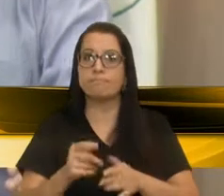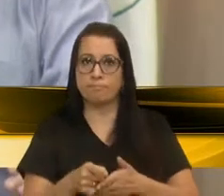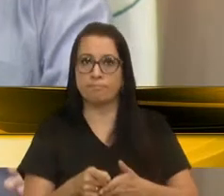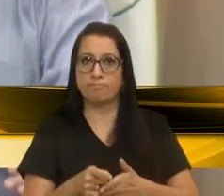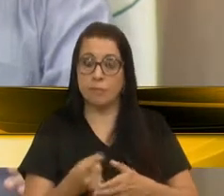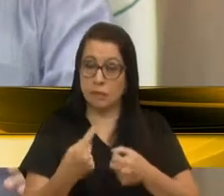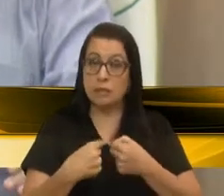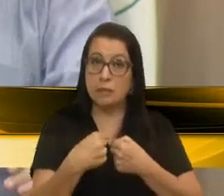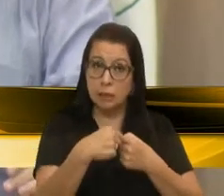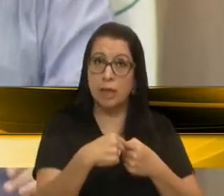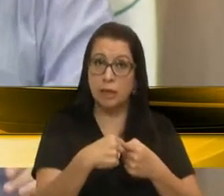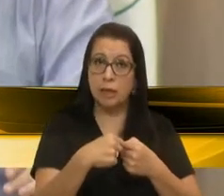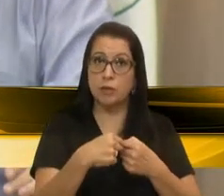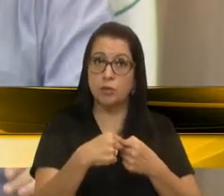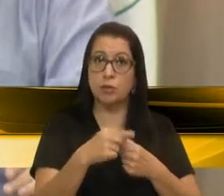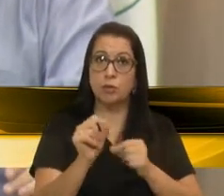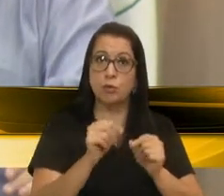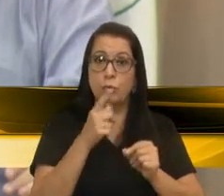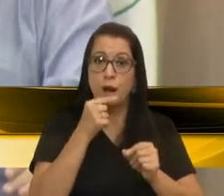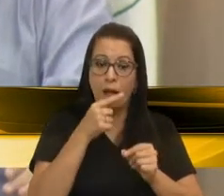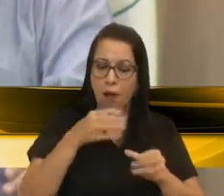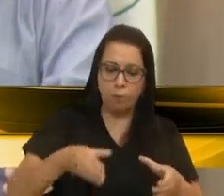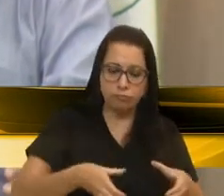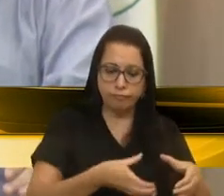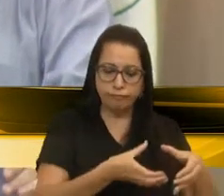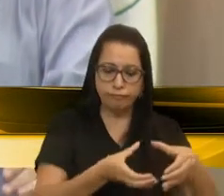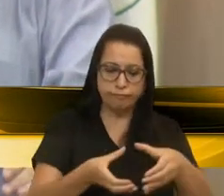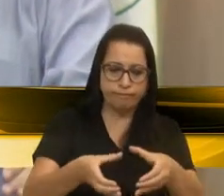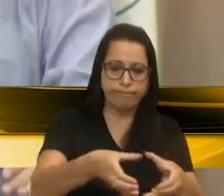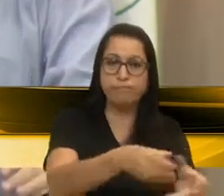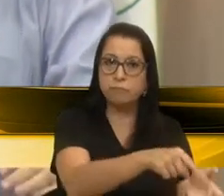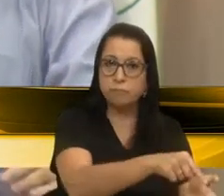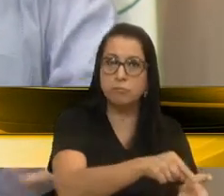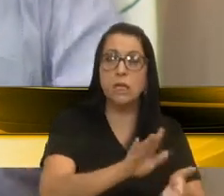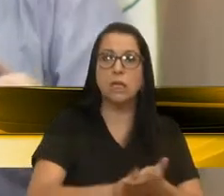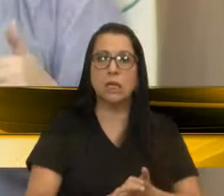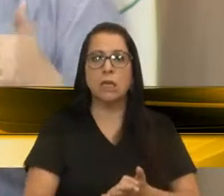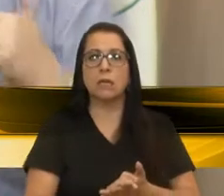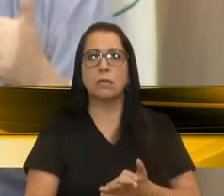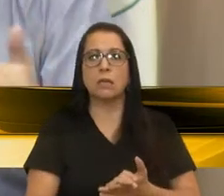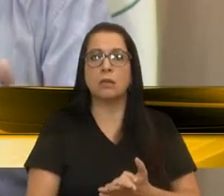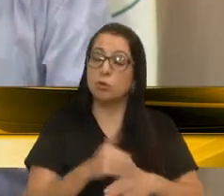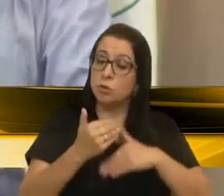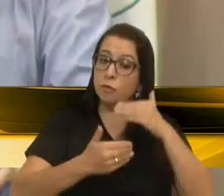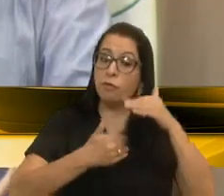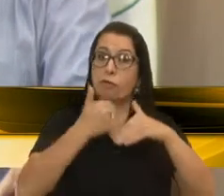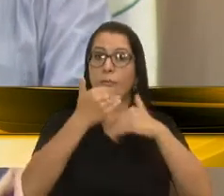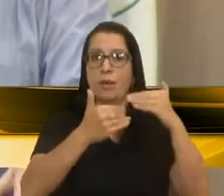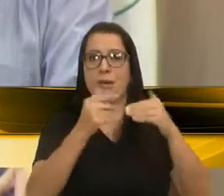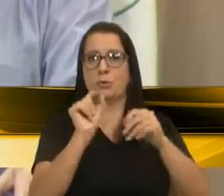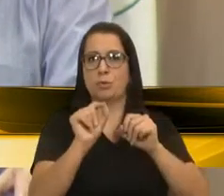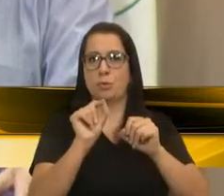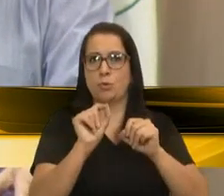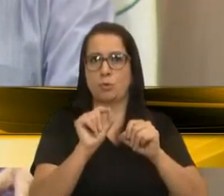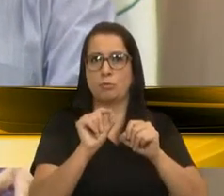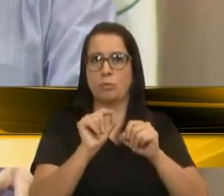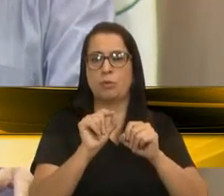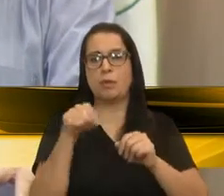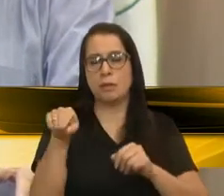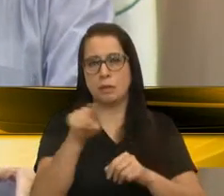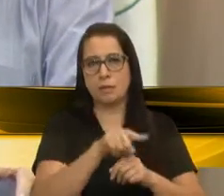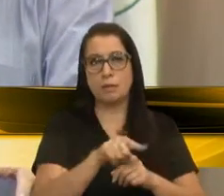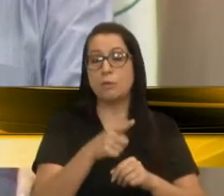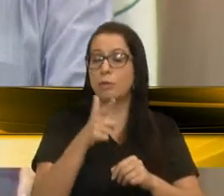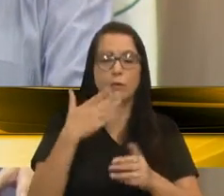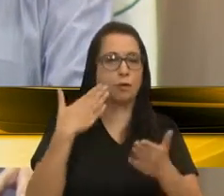da cidade na questão do saneamento. O grande desenvolvimento na questão do saneamento, sem